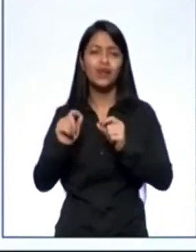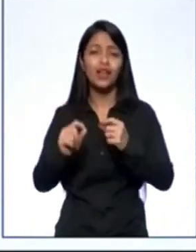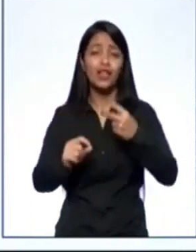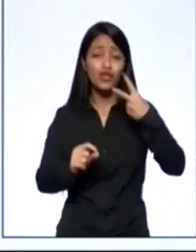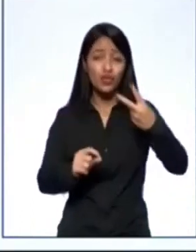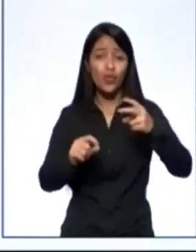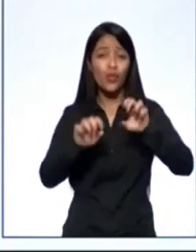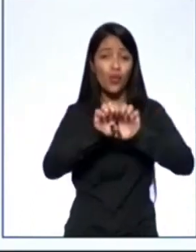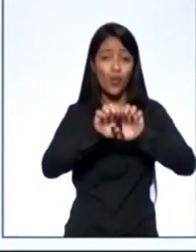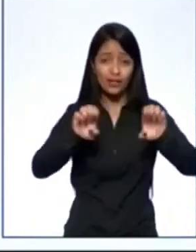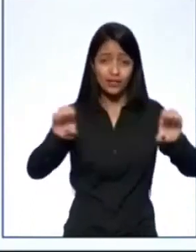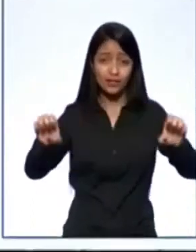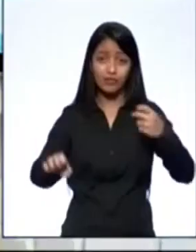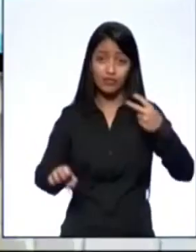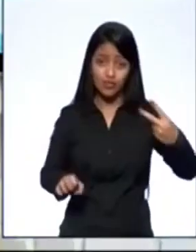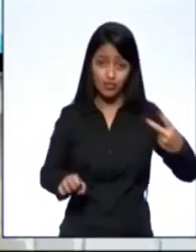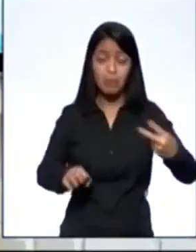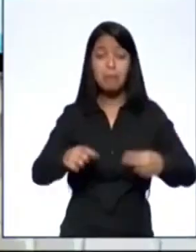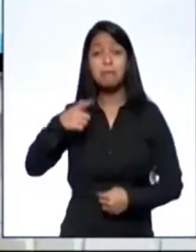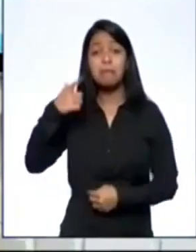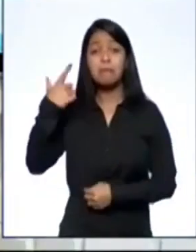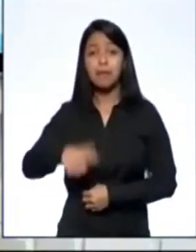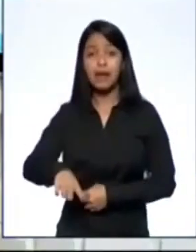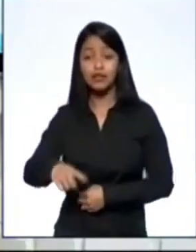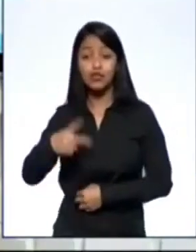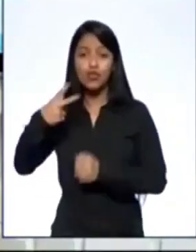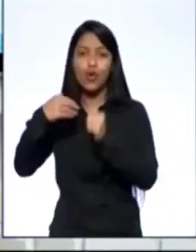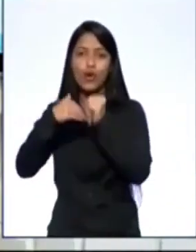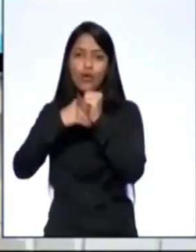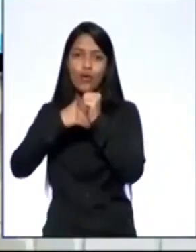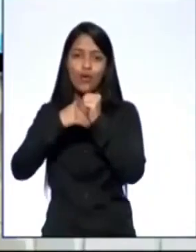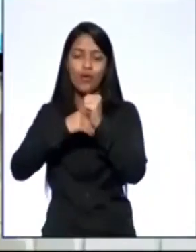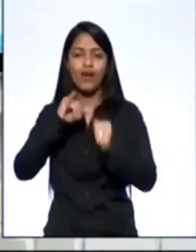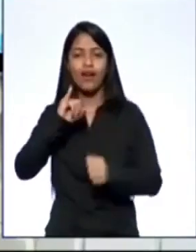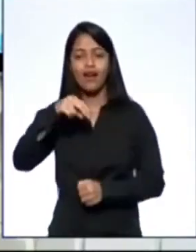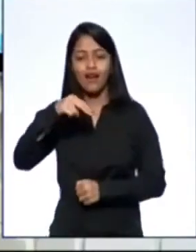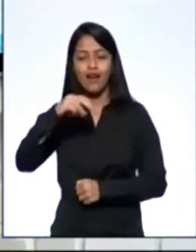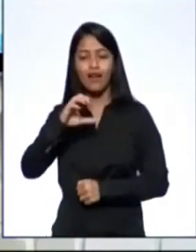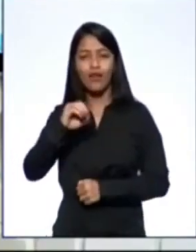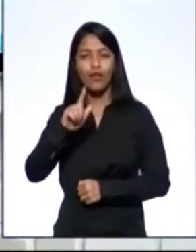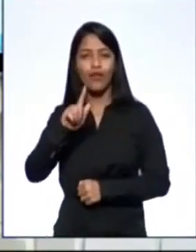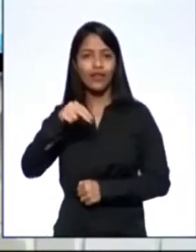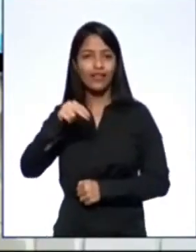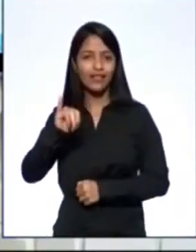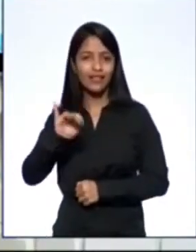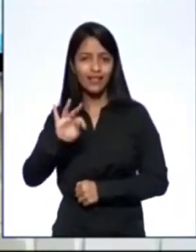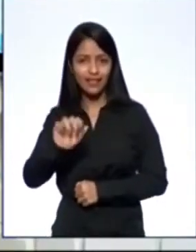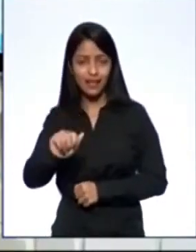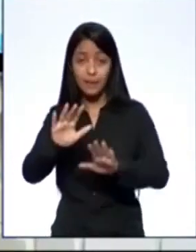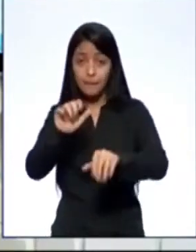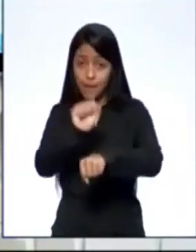equações e duas incógnitas parou parou